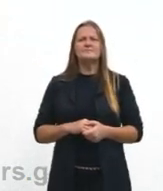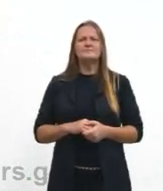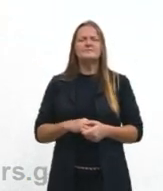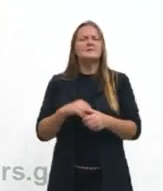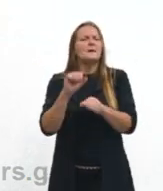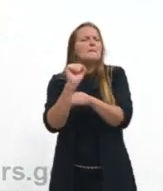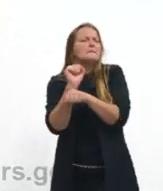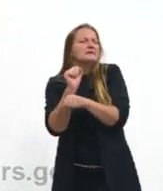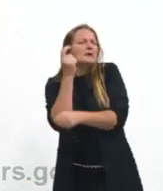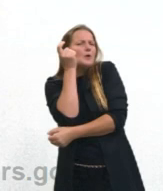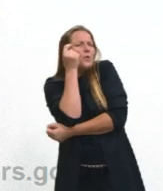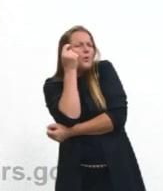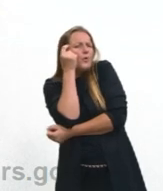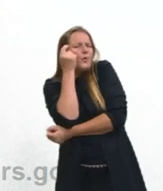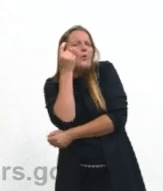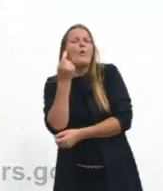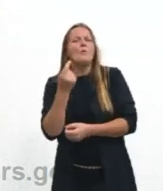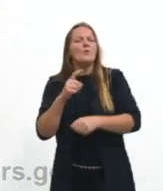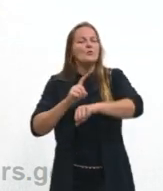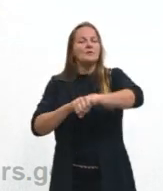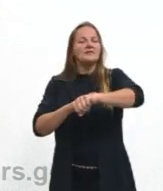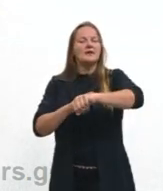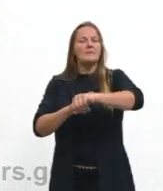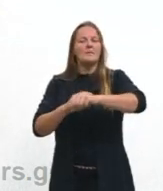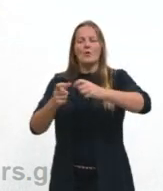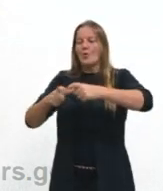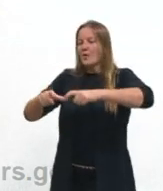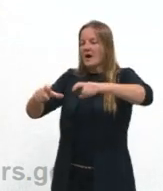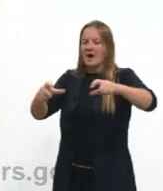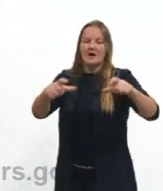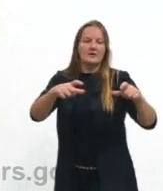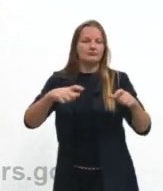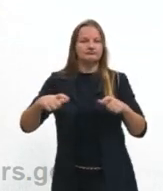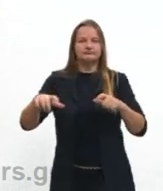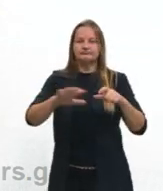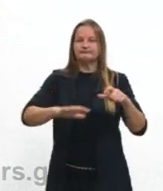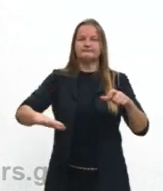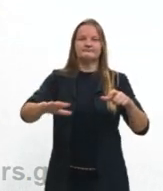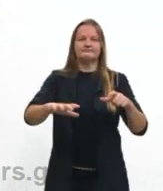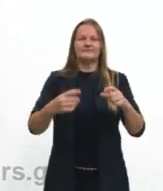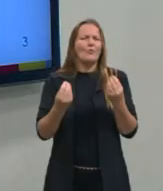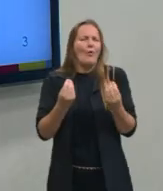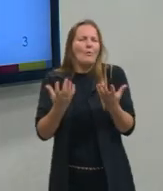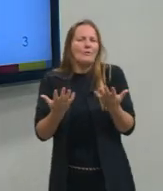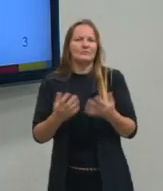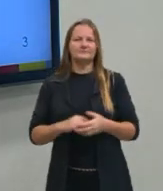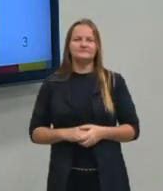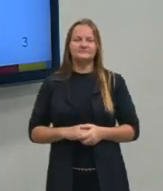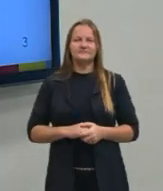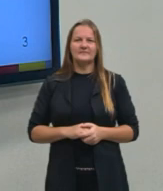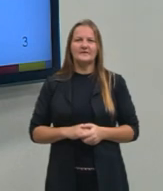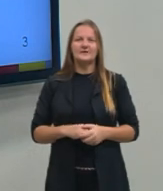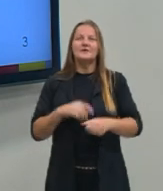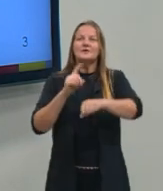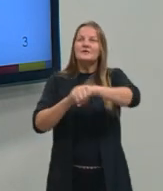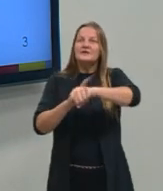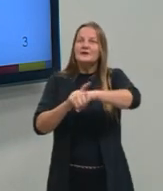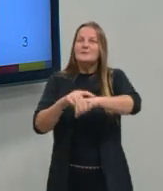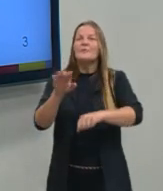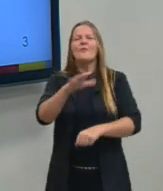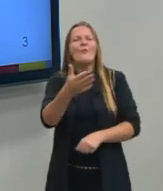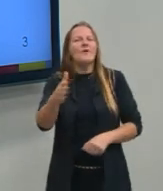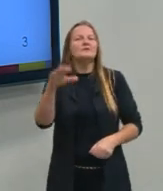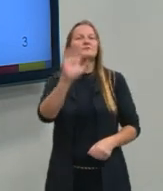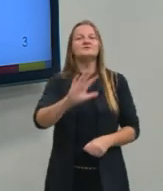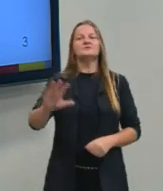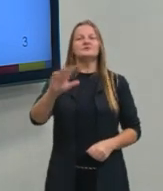parar um pouquinho para pensar como que a gente se localiza no tempo e no espaço certo então para nos localizar no tempo geralmente